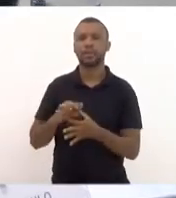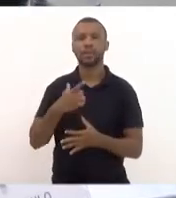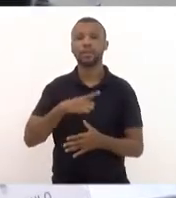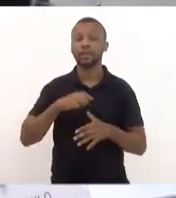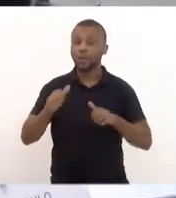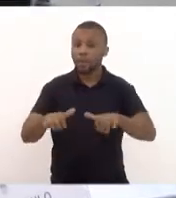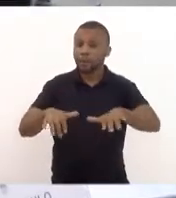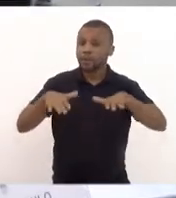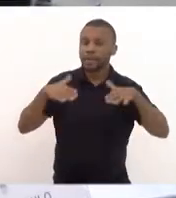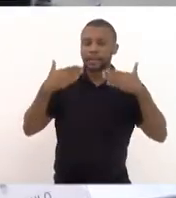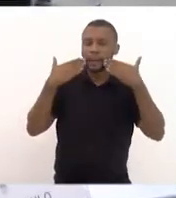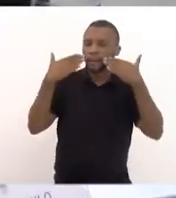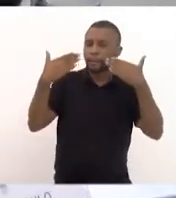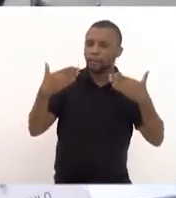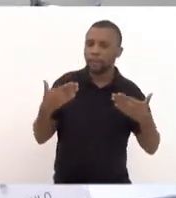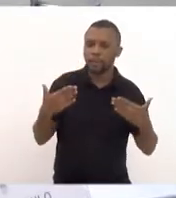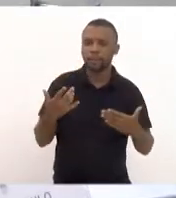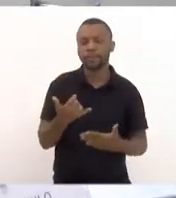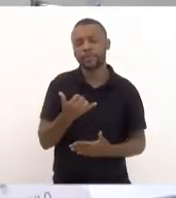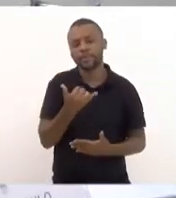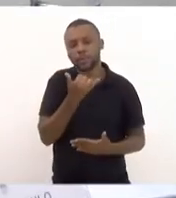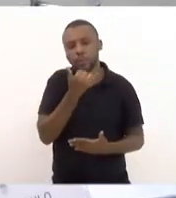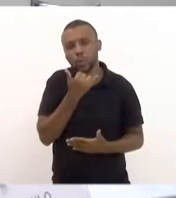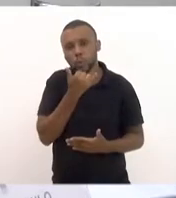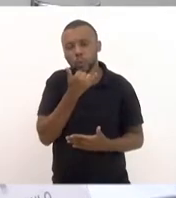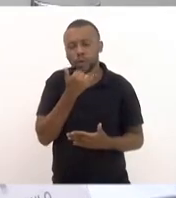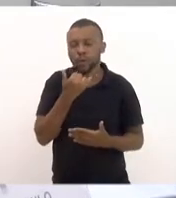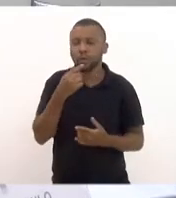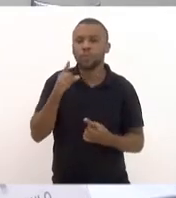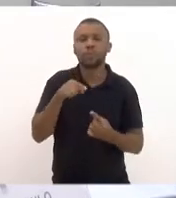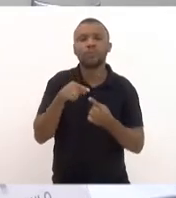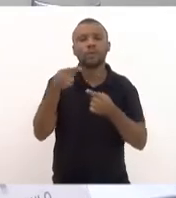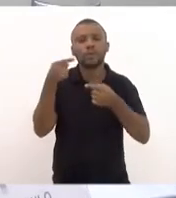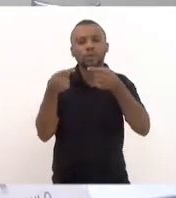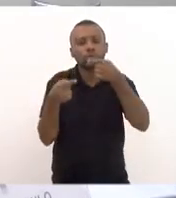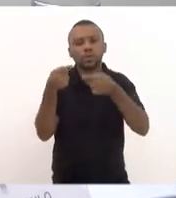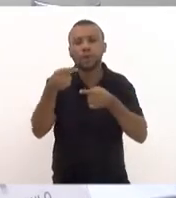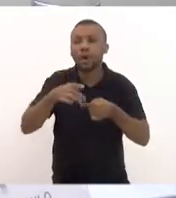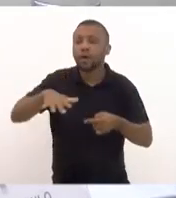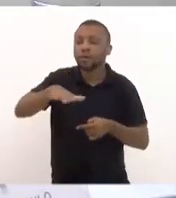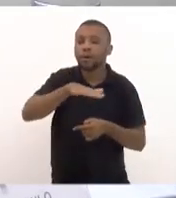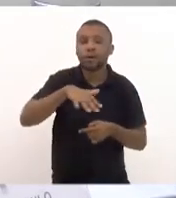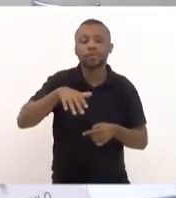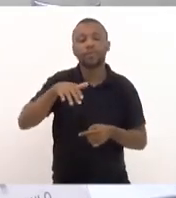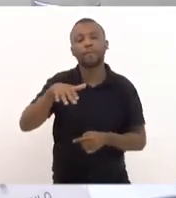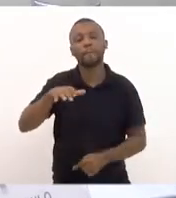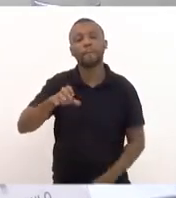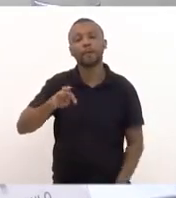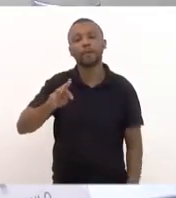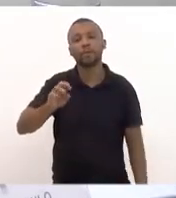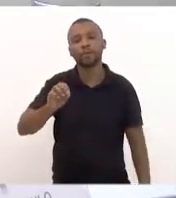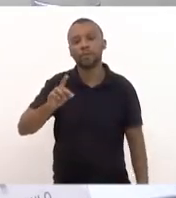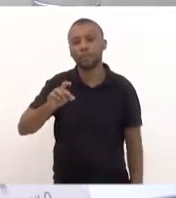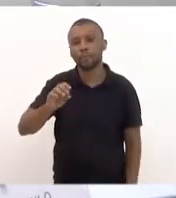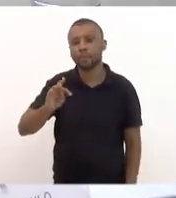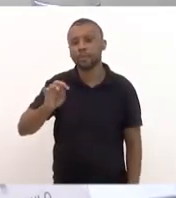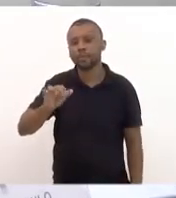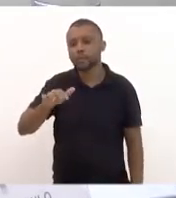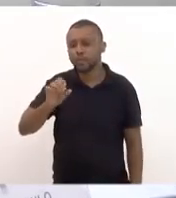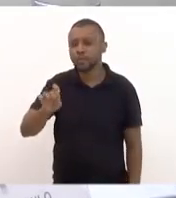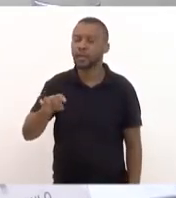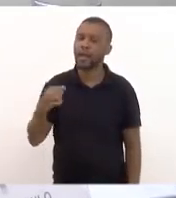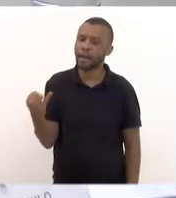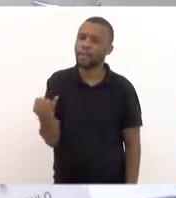audiência pública para discutir o eixo metropolitano, absolutamente